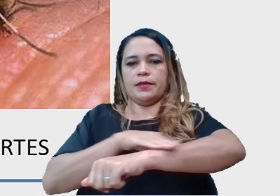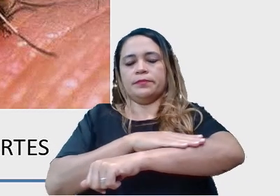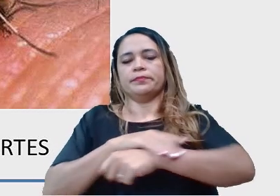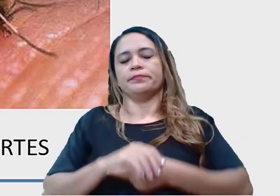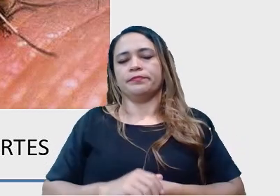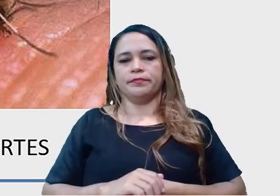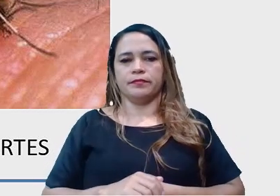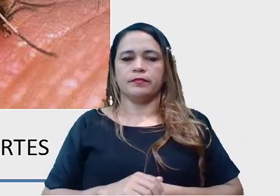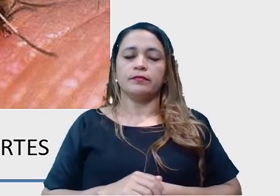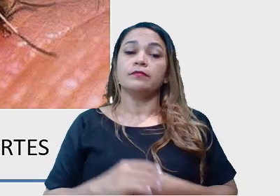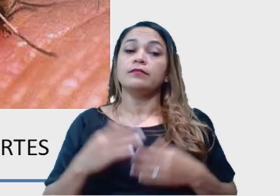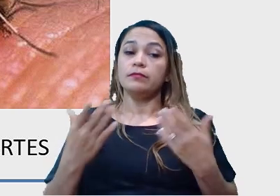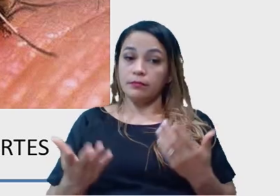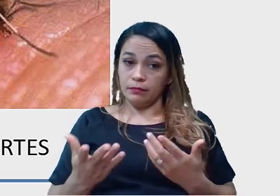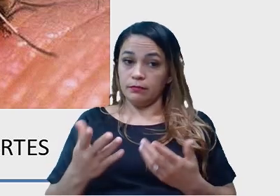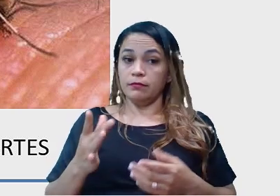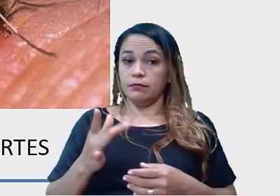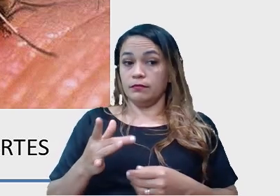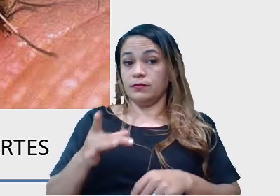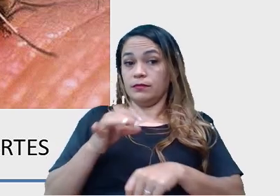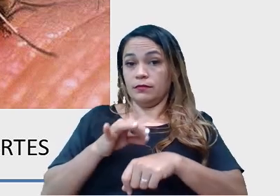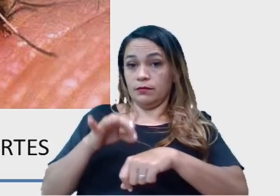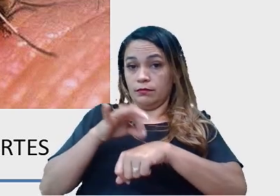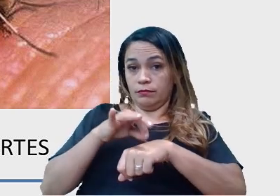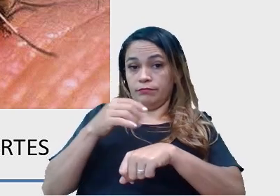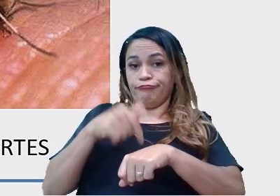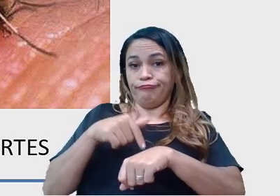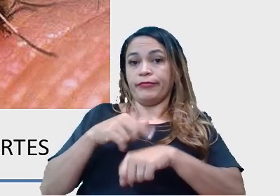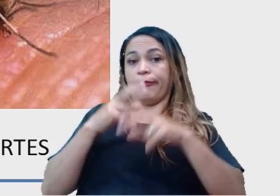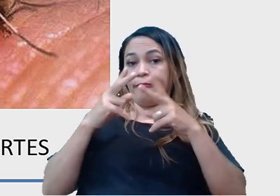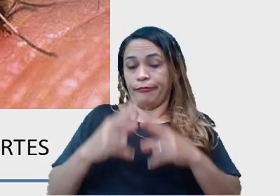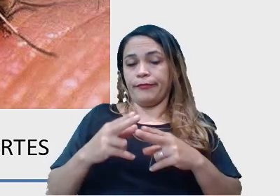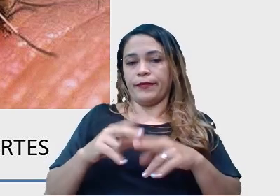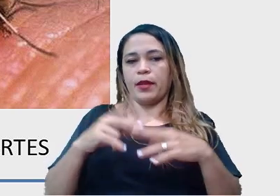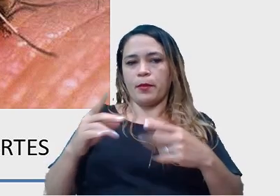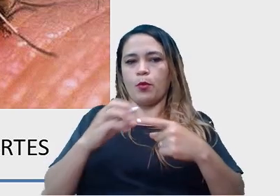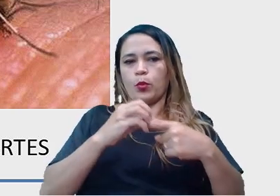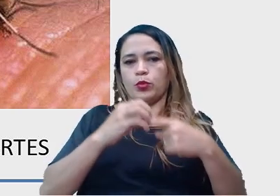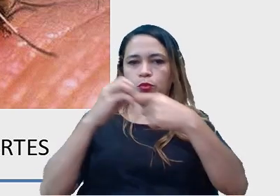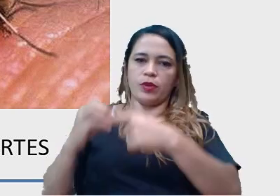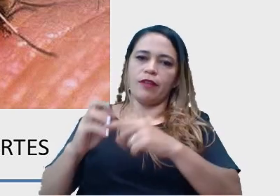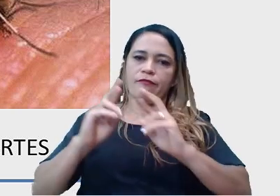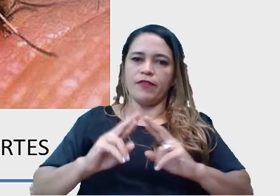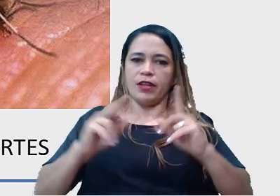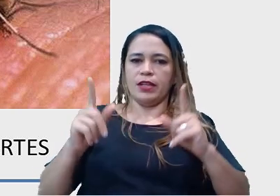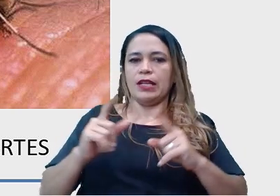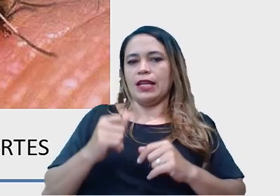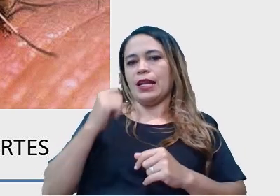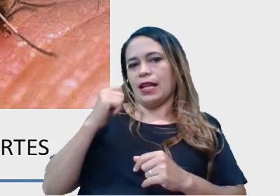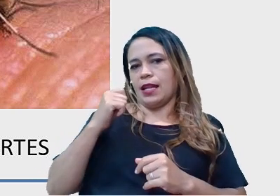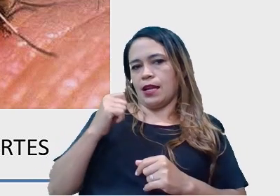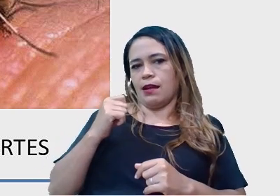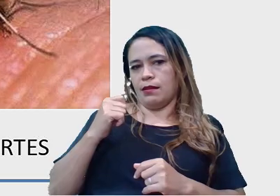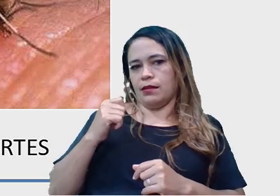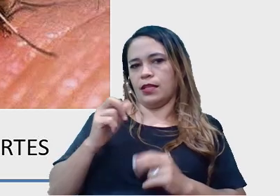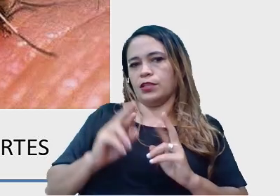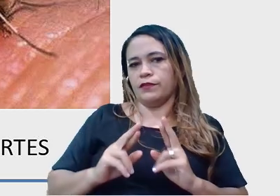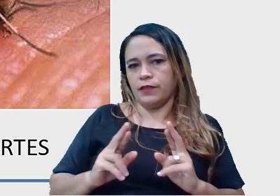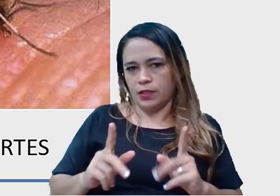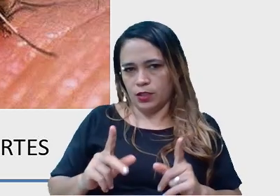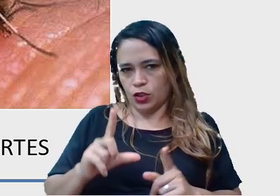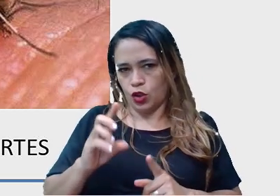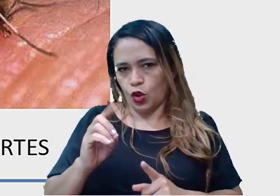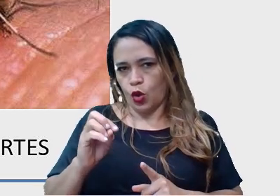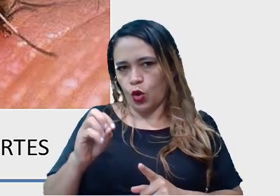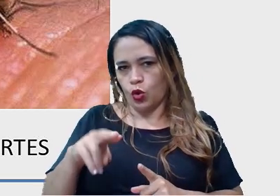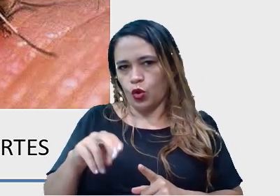então. Nessa leishmaniose, a transmissão é igualzinha, só que o protozoário é diferente. Lá era o Leishmania donovani